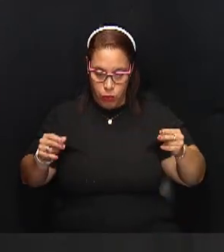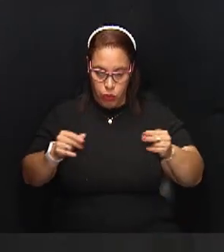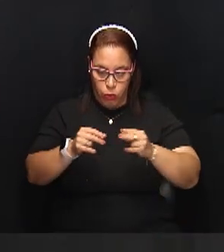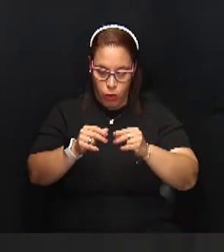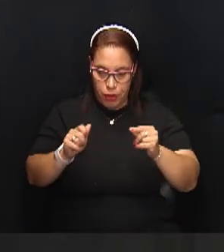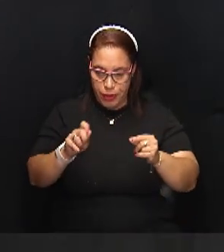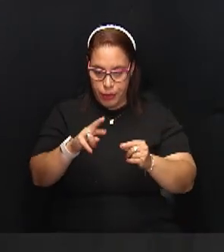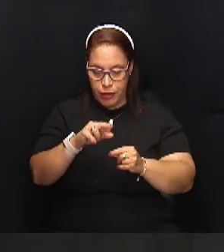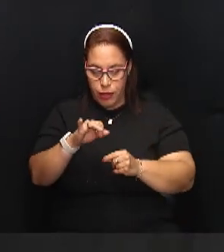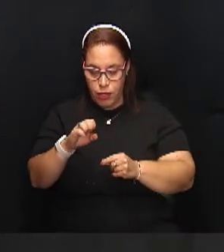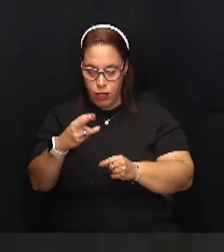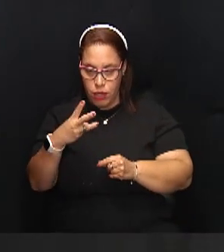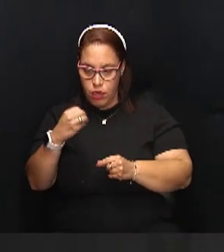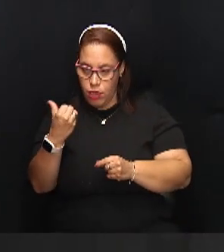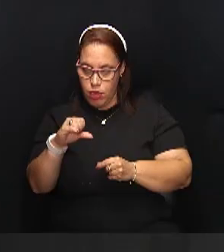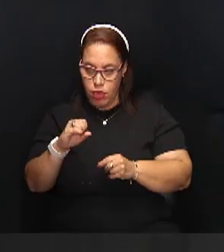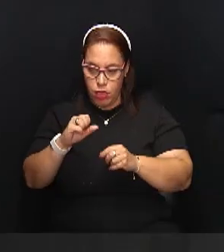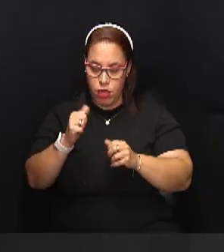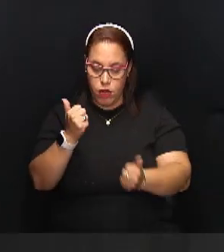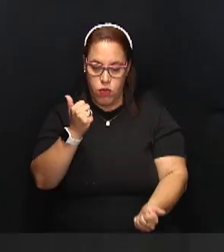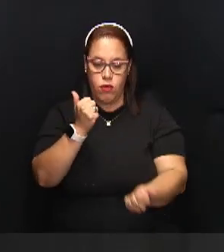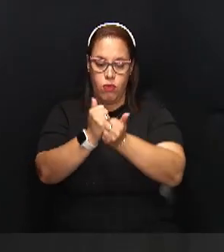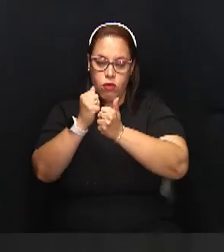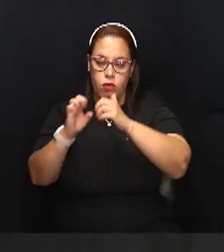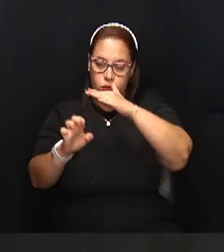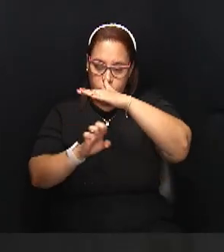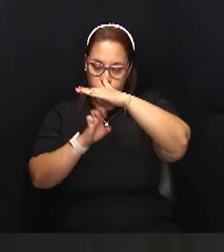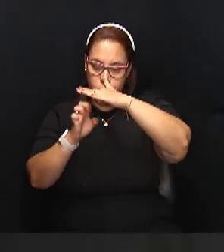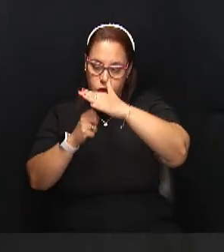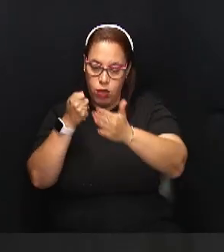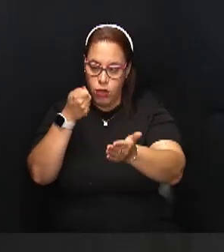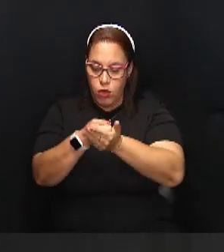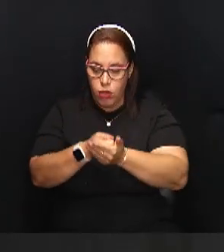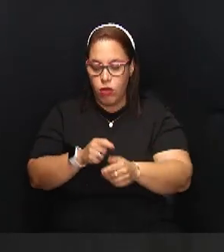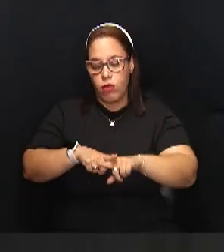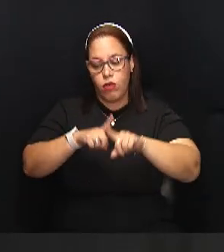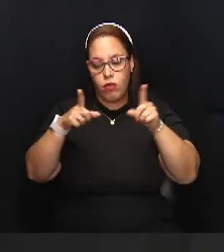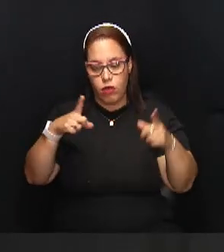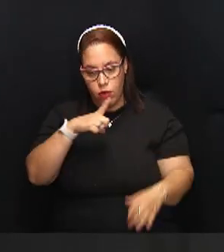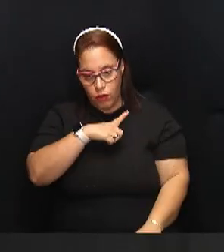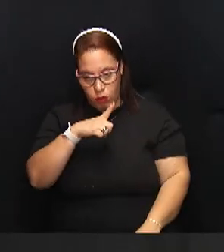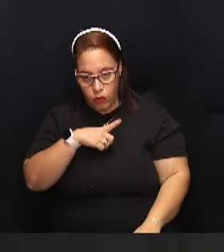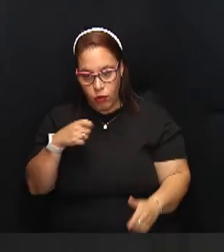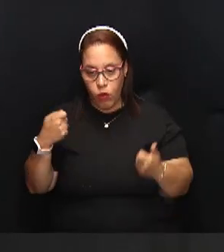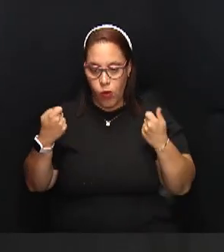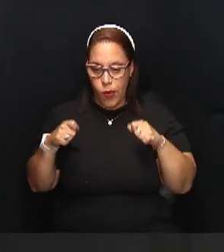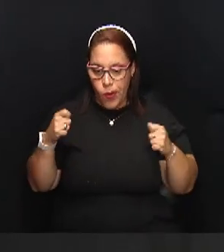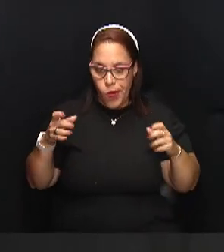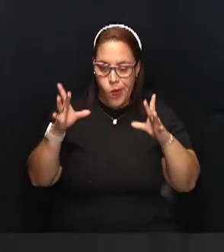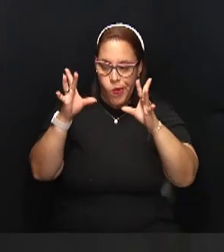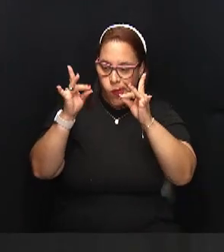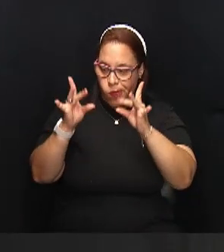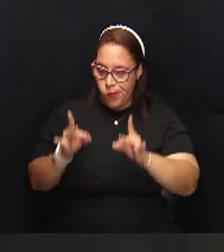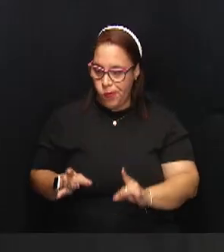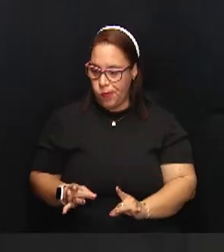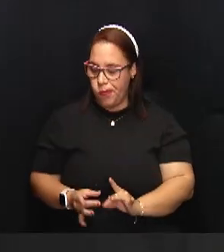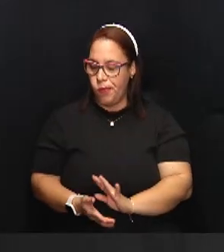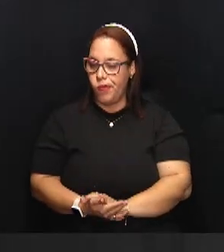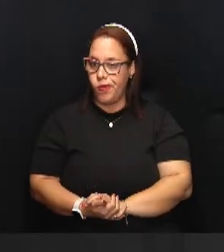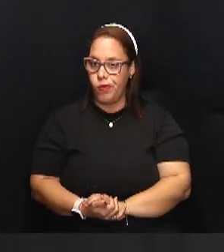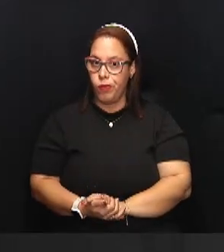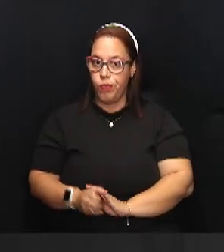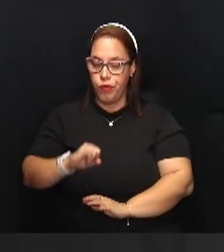tem patrocínio, né, de uma empresa que o patrocina, mas também tem algumas necessidades que são específicas. Então tem aí